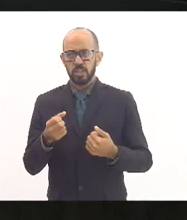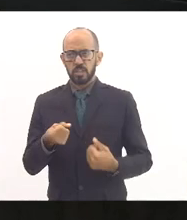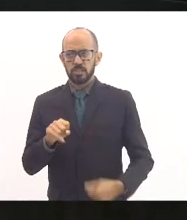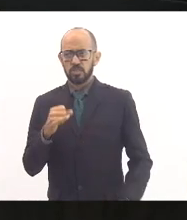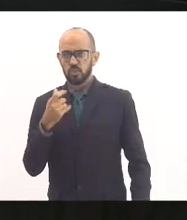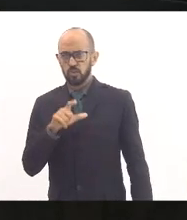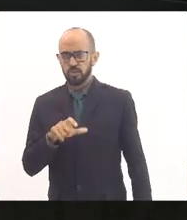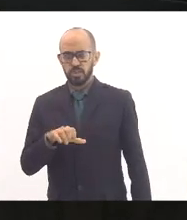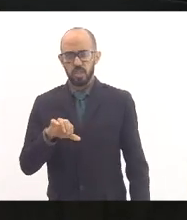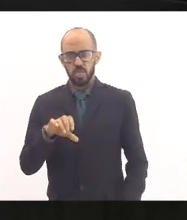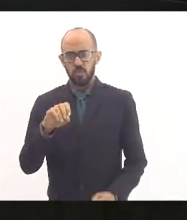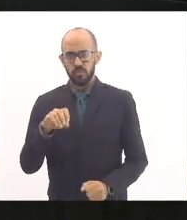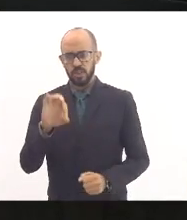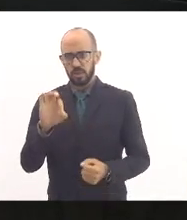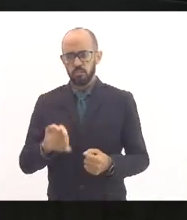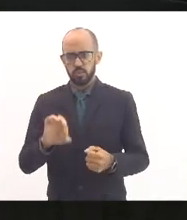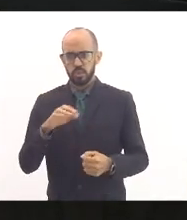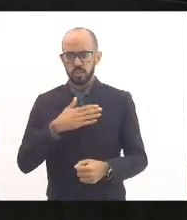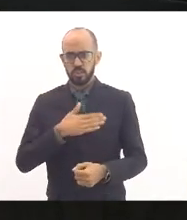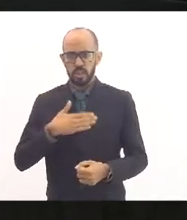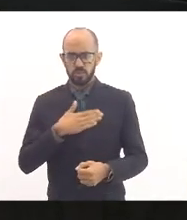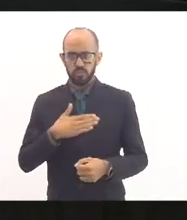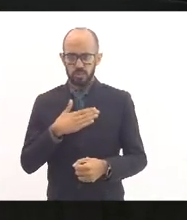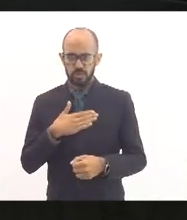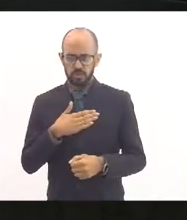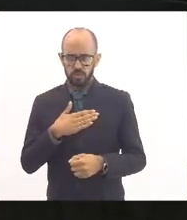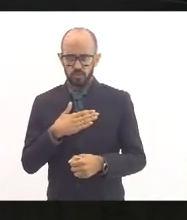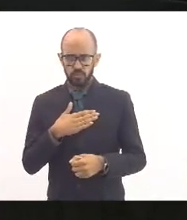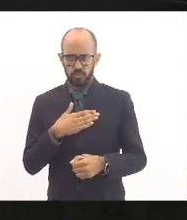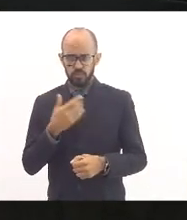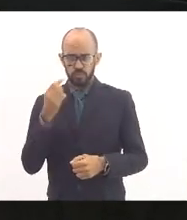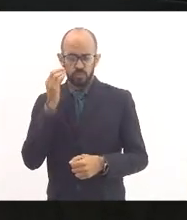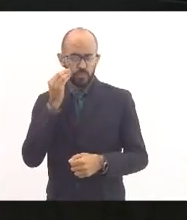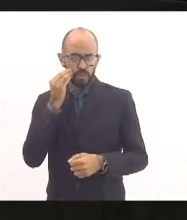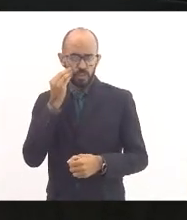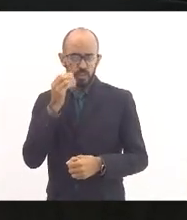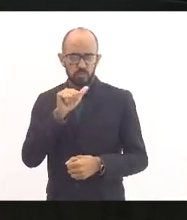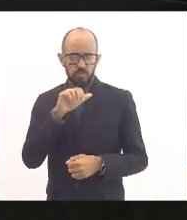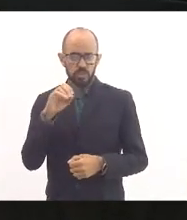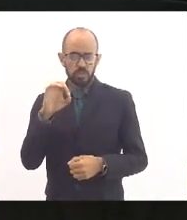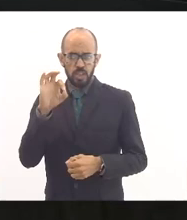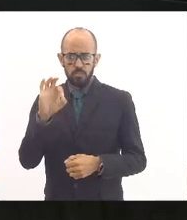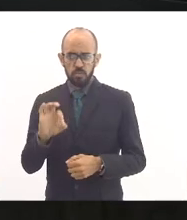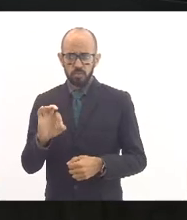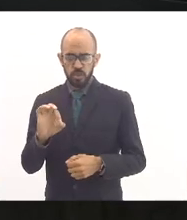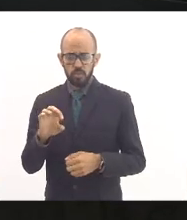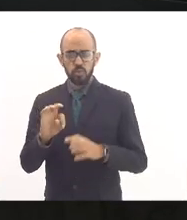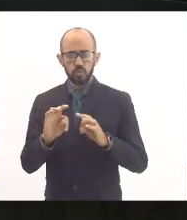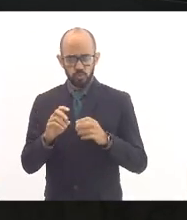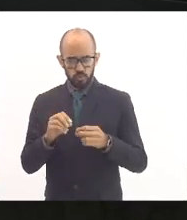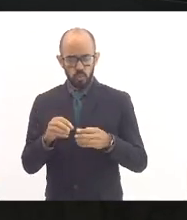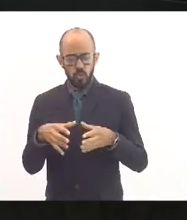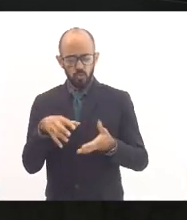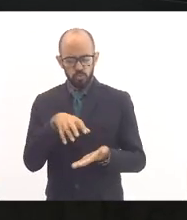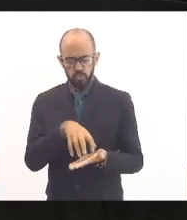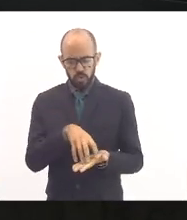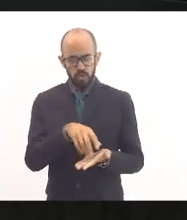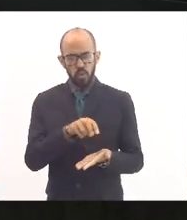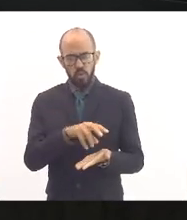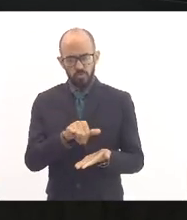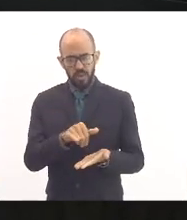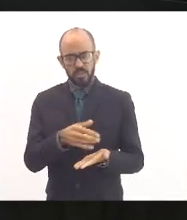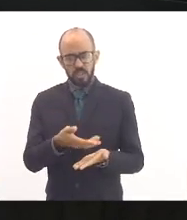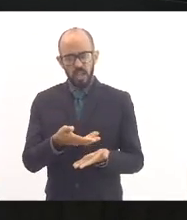a 90 porcento de satisfação perseguindo os 100 eu acho que toda classe vai ser atendida com